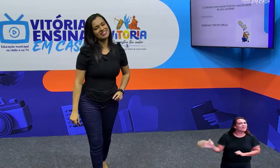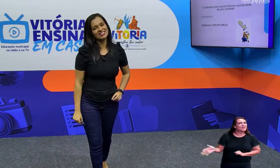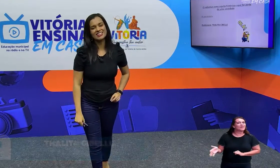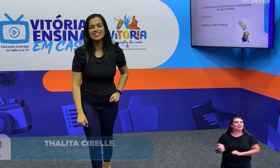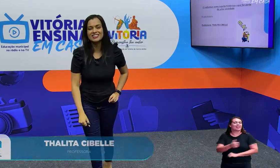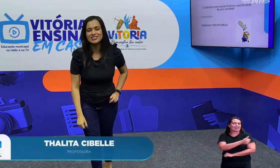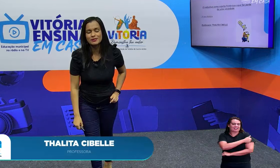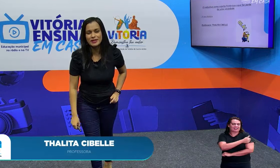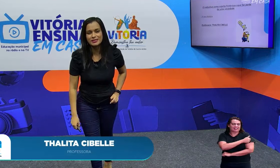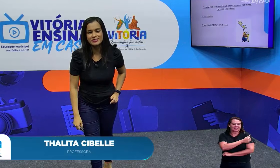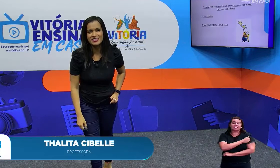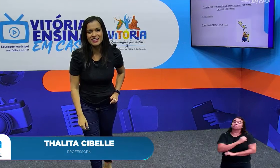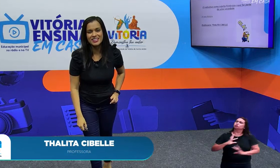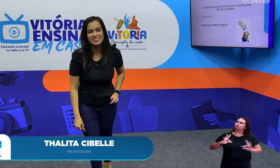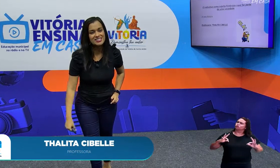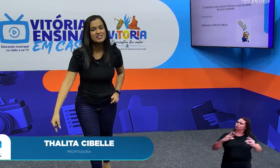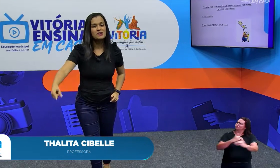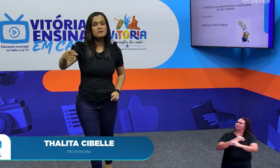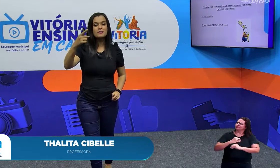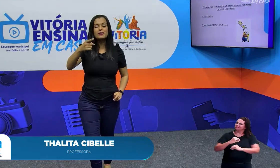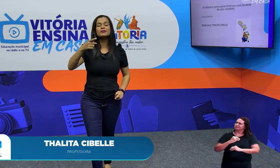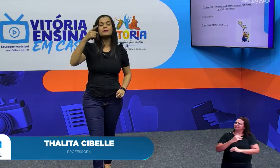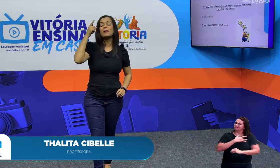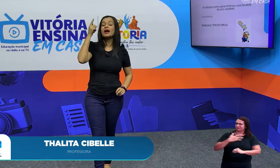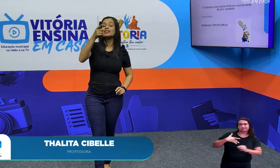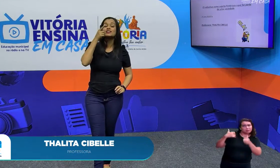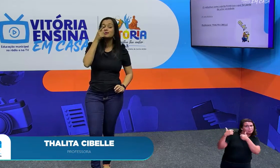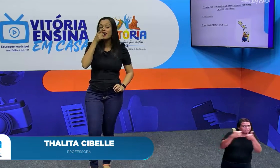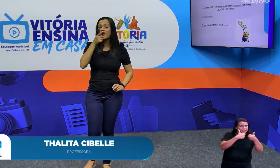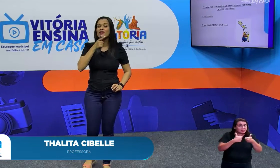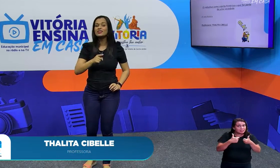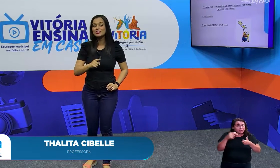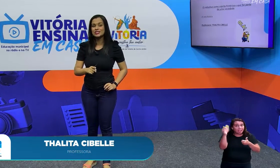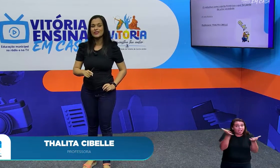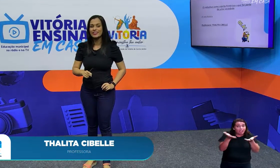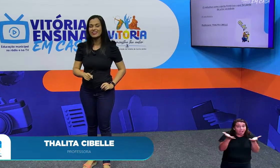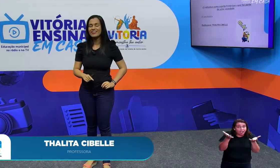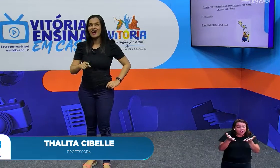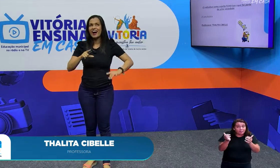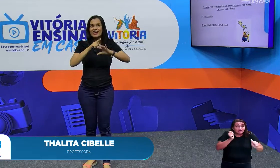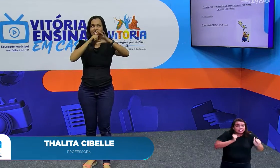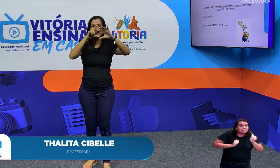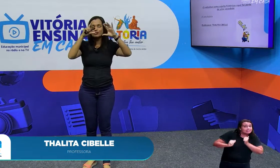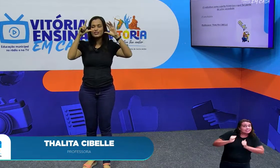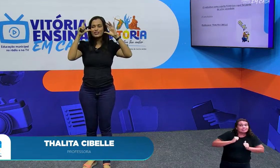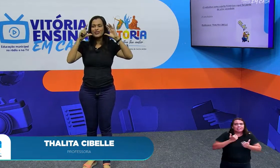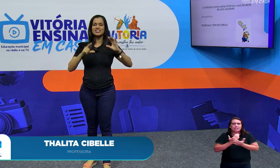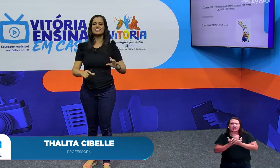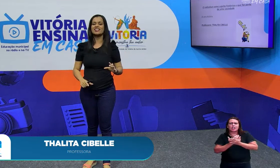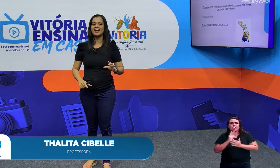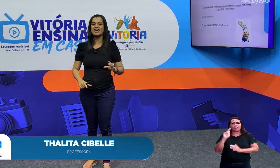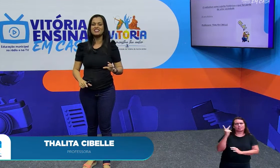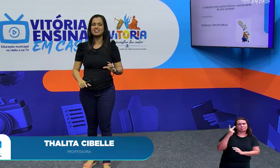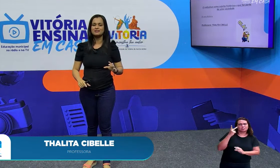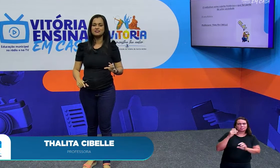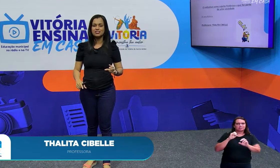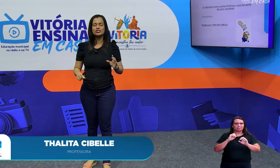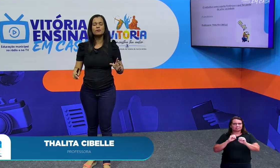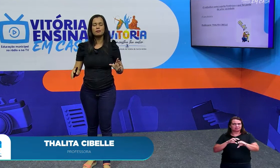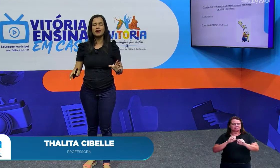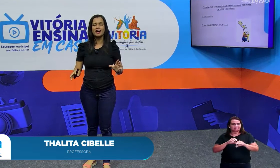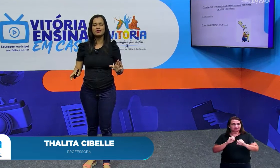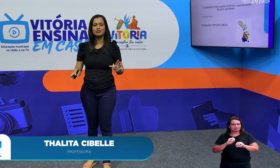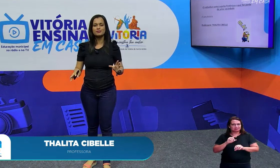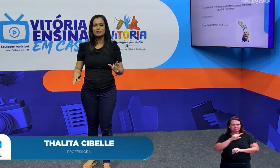Olá, gente! Tudo bem com vocês? Pronto para mais uma aula de história aqui no Vitória Ensina em Casa?